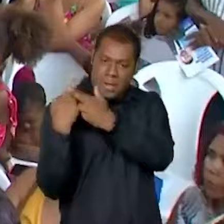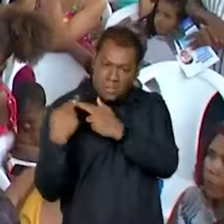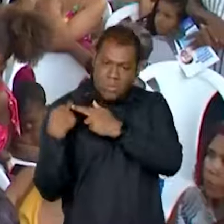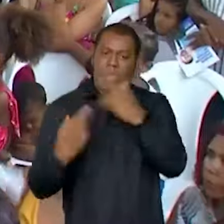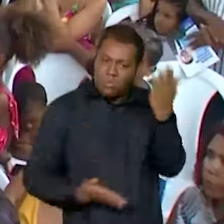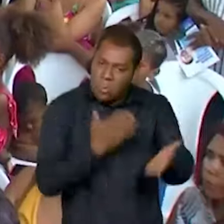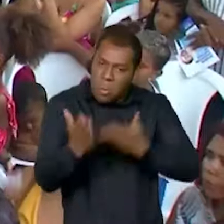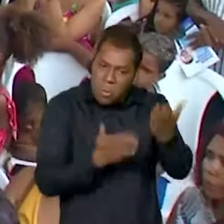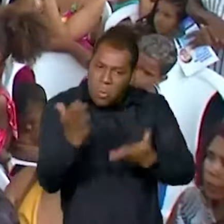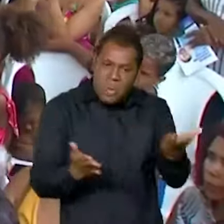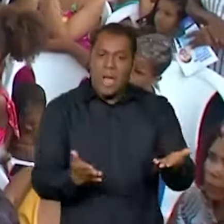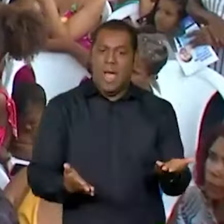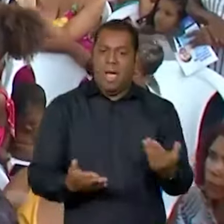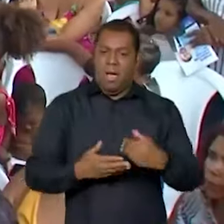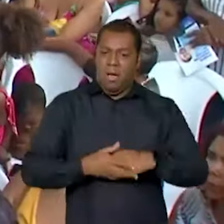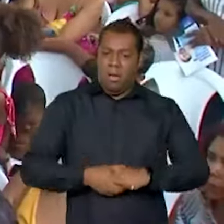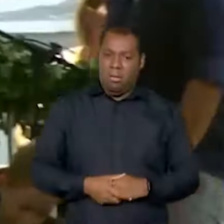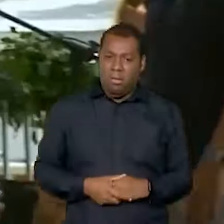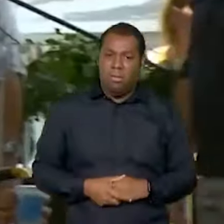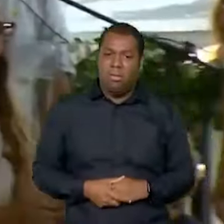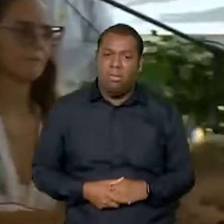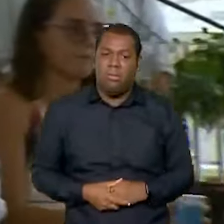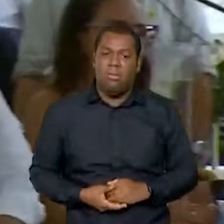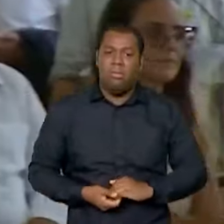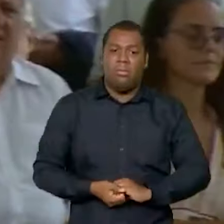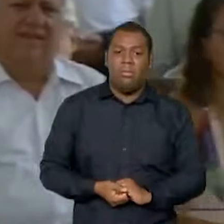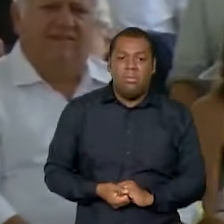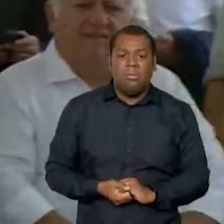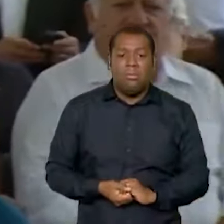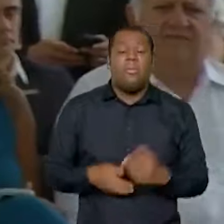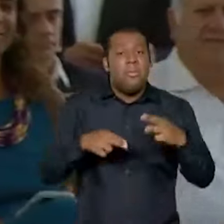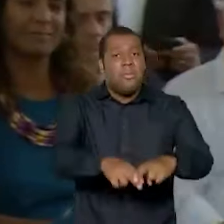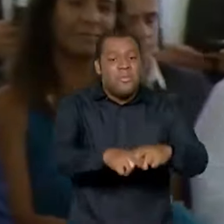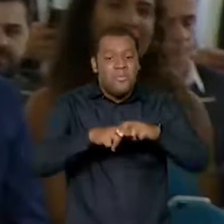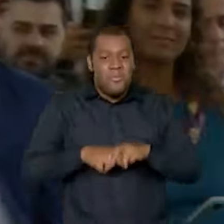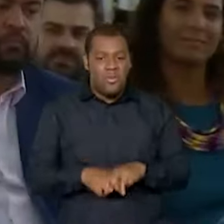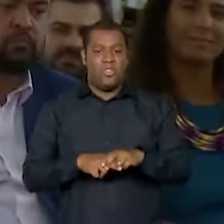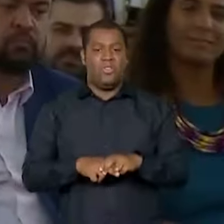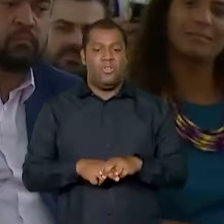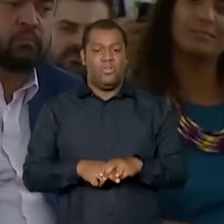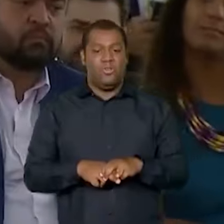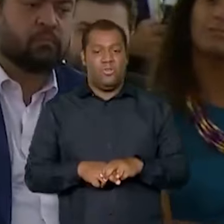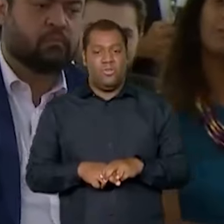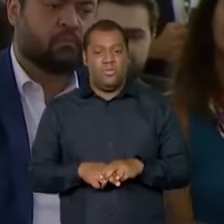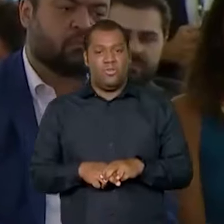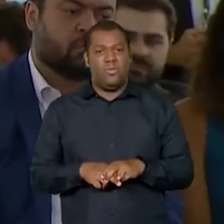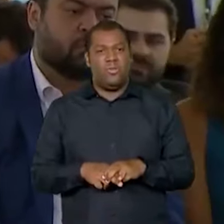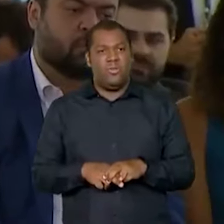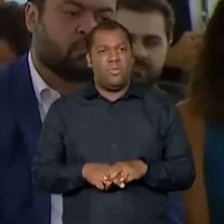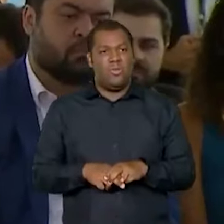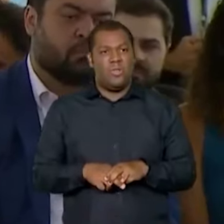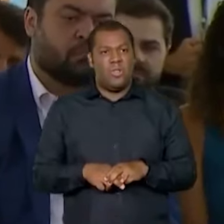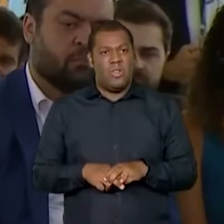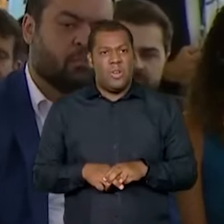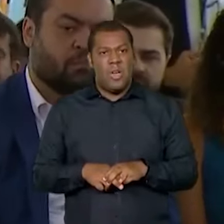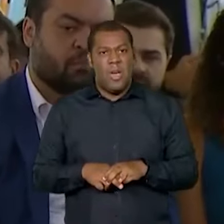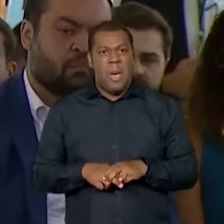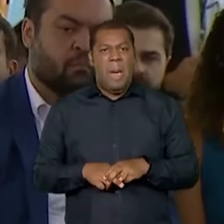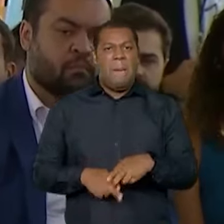gente que o governo tem que cuidar. É por isso que eu não gosto de utilizar a palavra